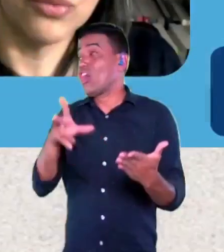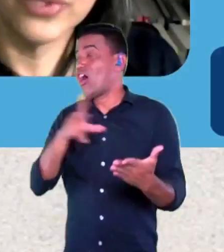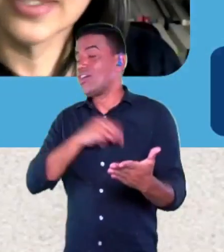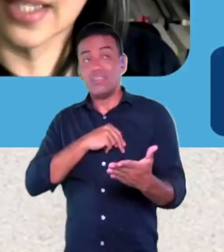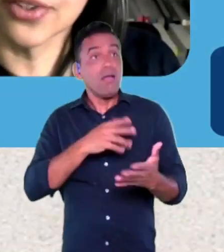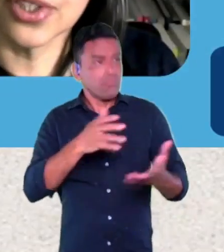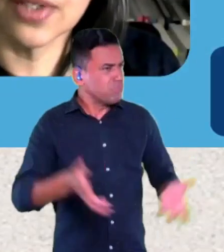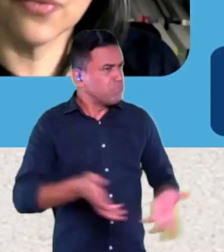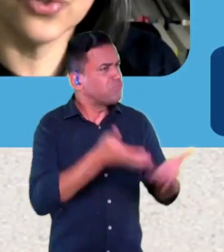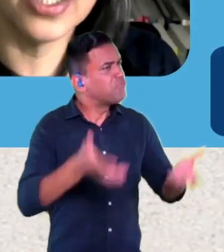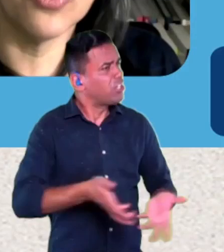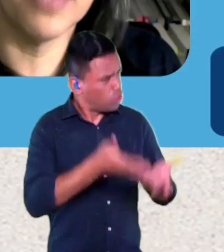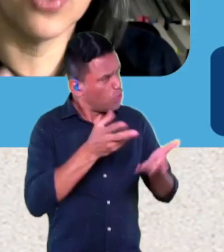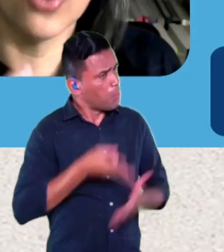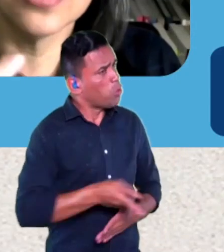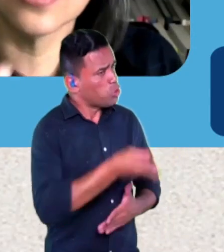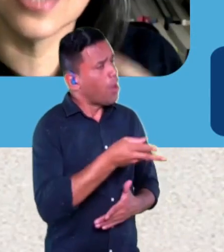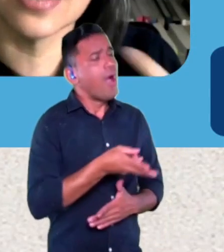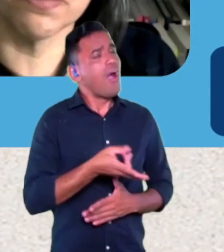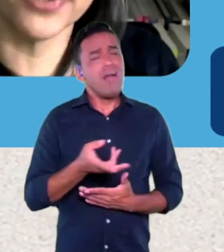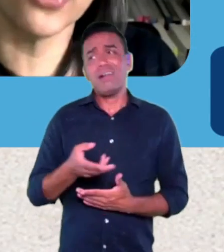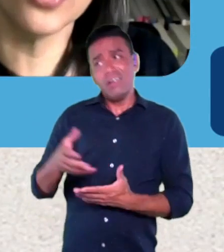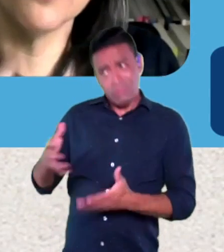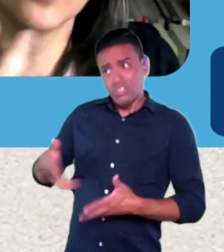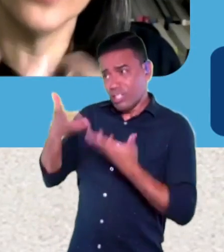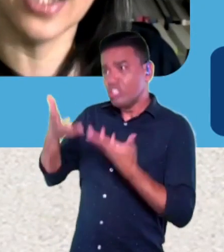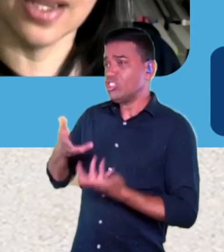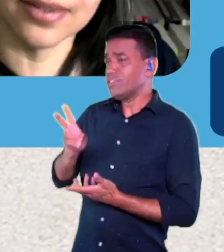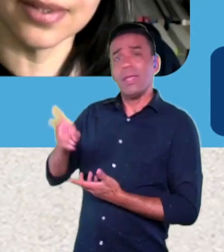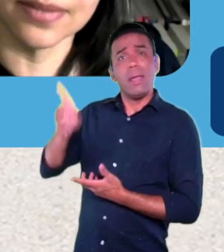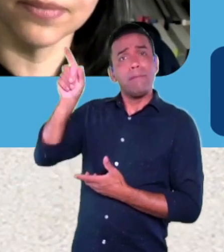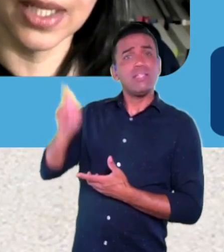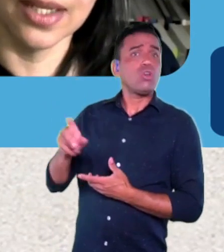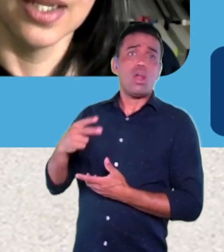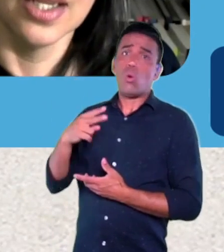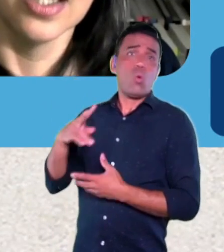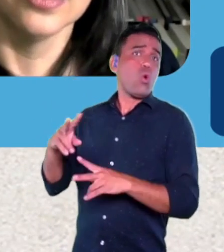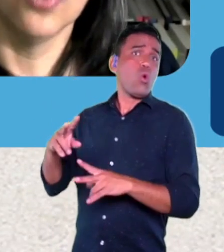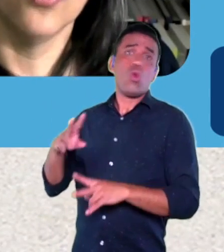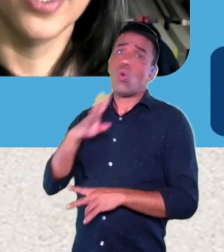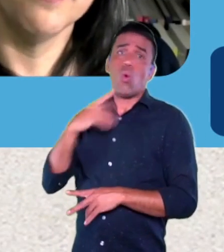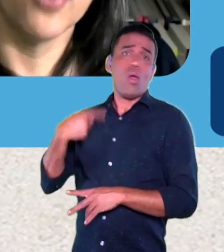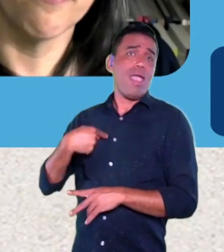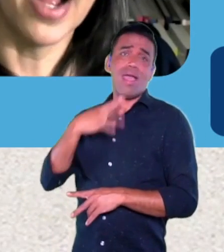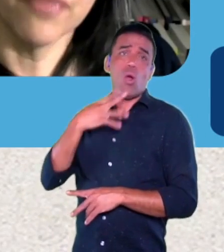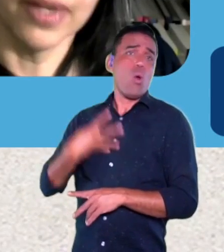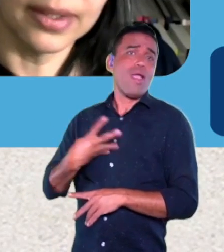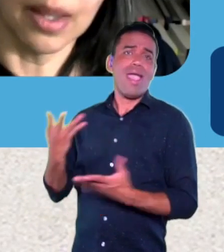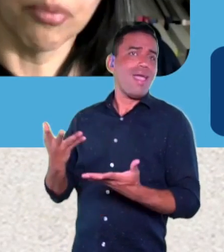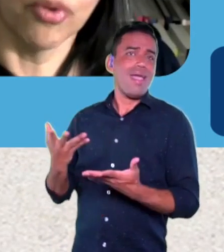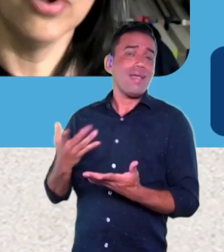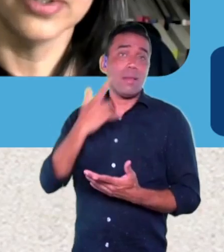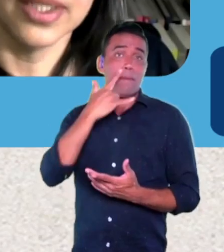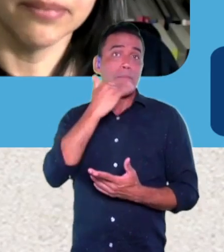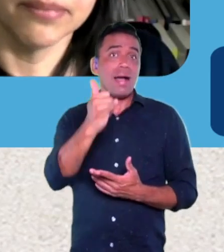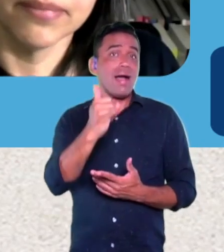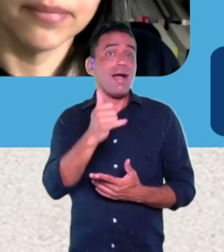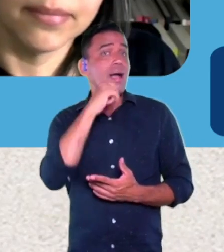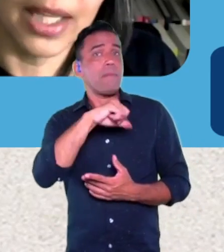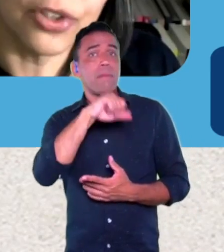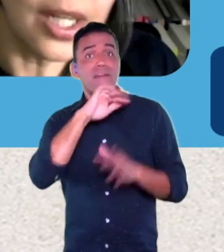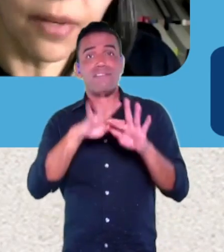incentivo, né? Para continuar mesmo. Uma coisa assim, essa pessoa não me conhece, né? Não é meu pai falando que tá bom,